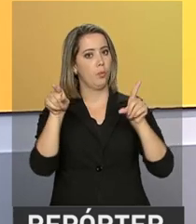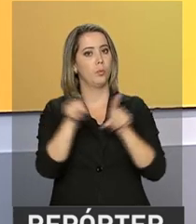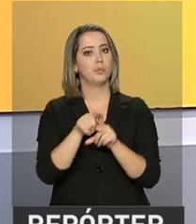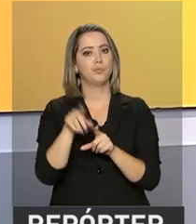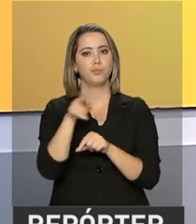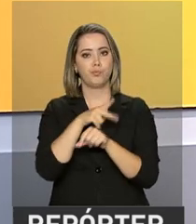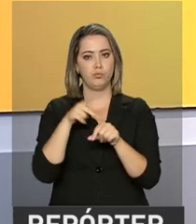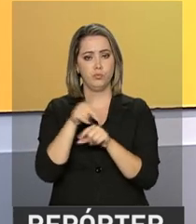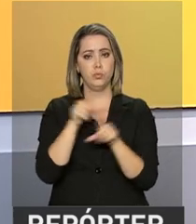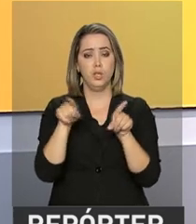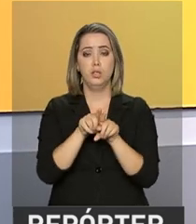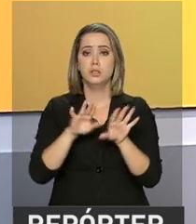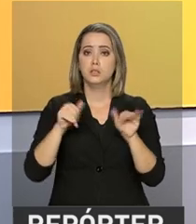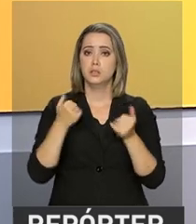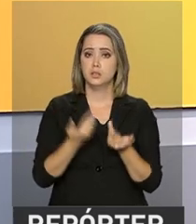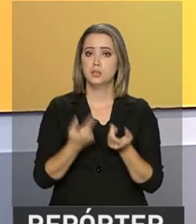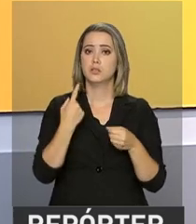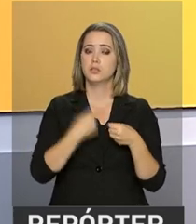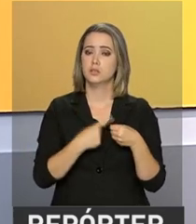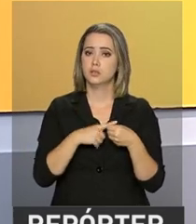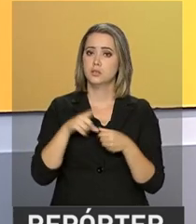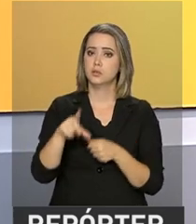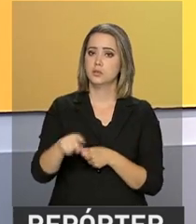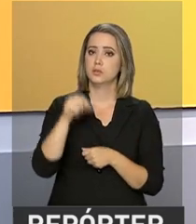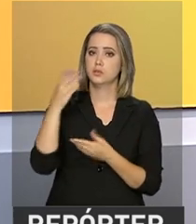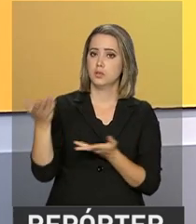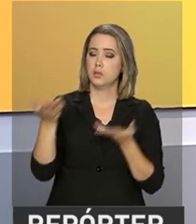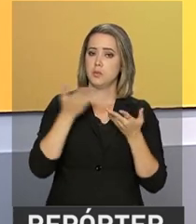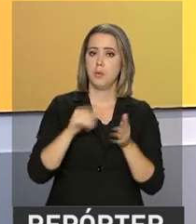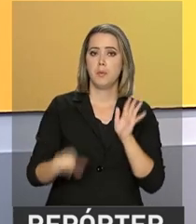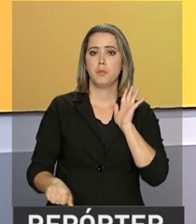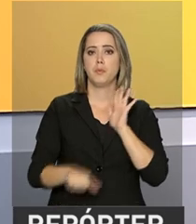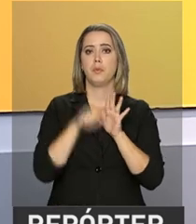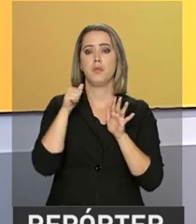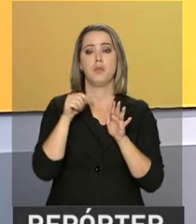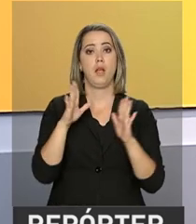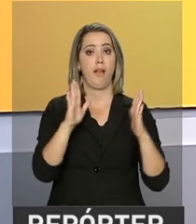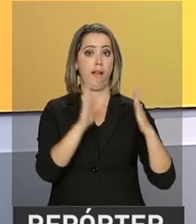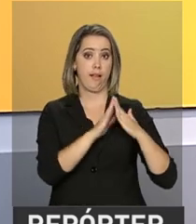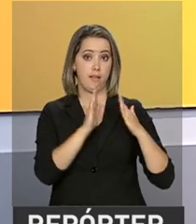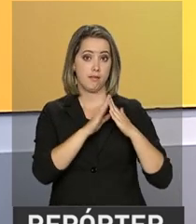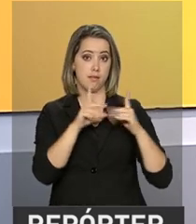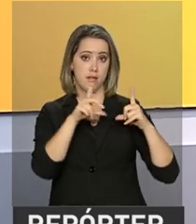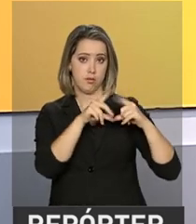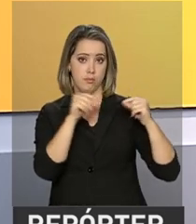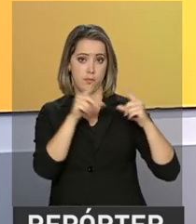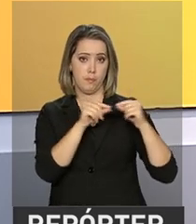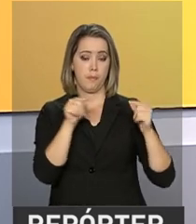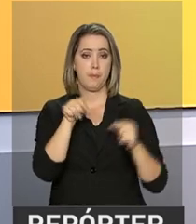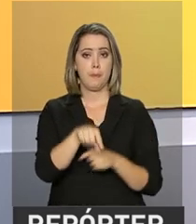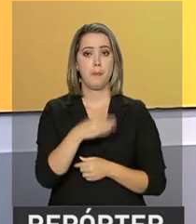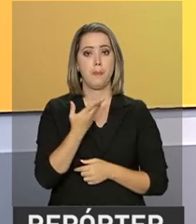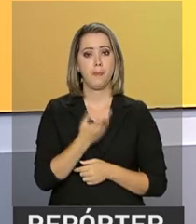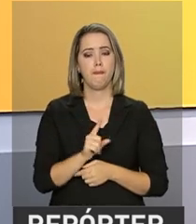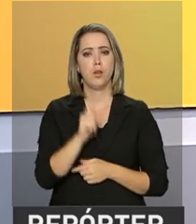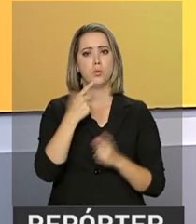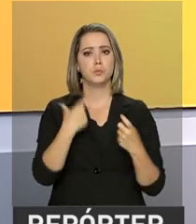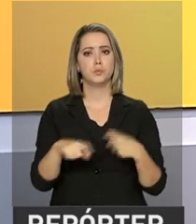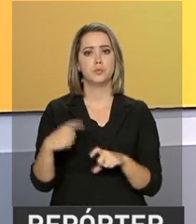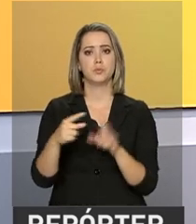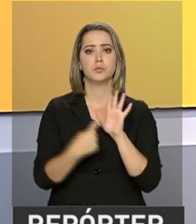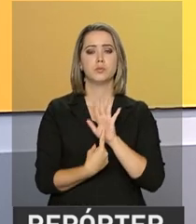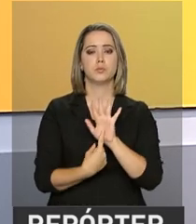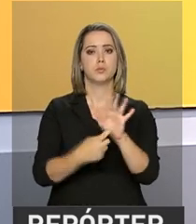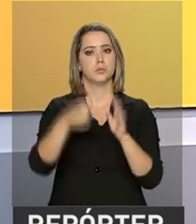origem e por isso a cidade foi escolhida para receber a primeira Japan House a casa do Japão um espaço que